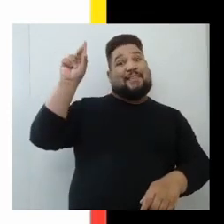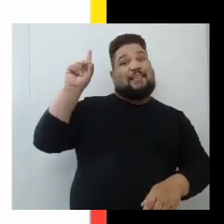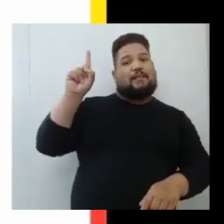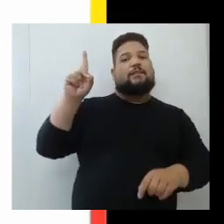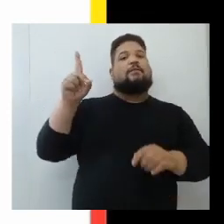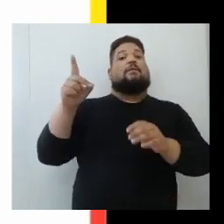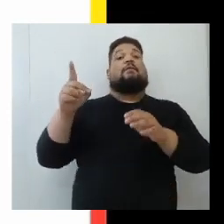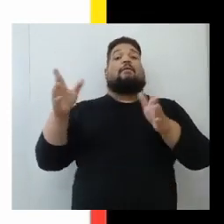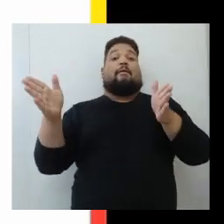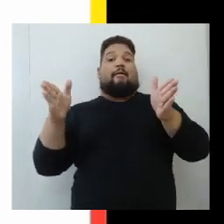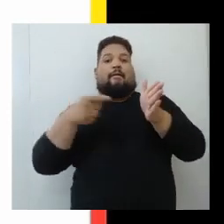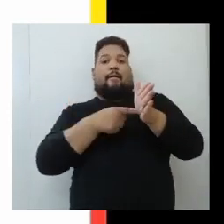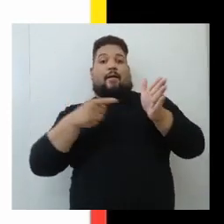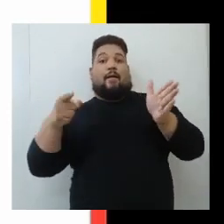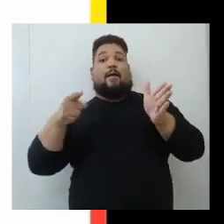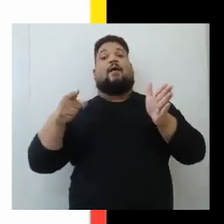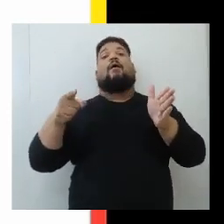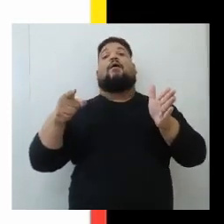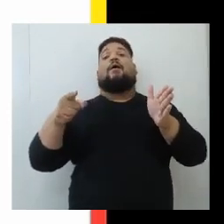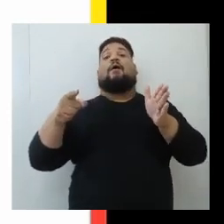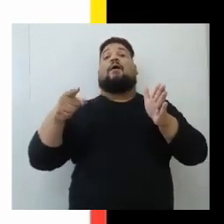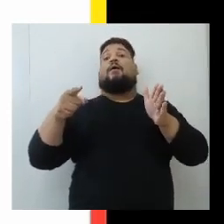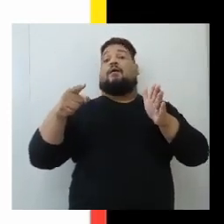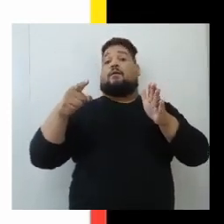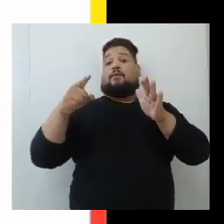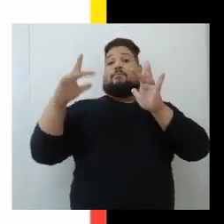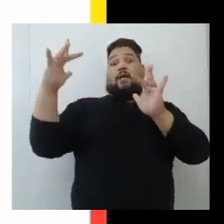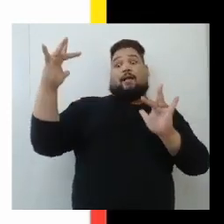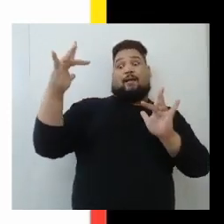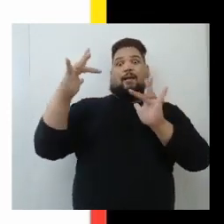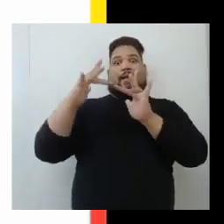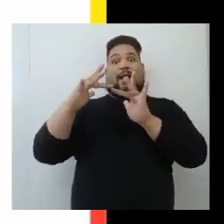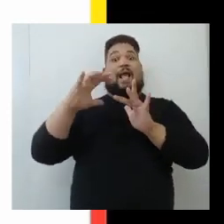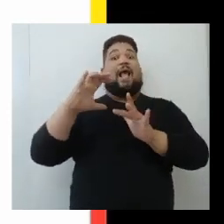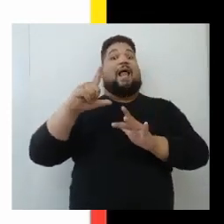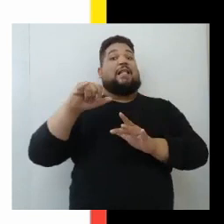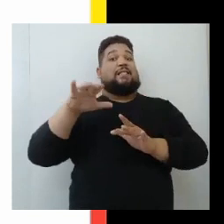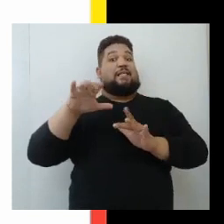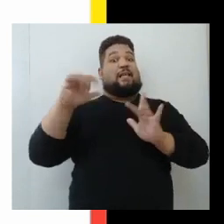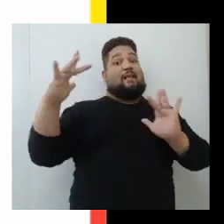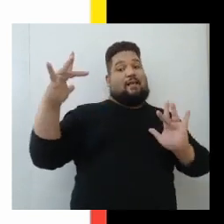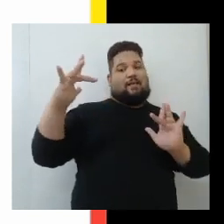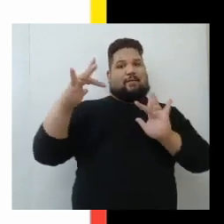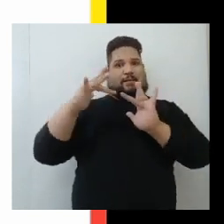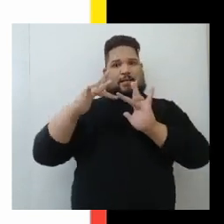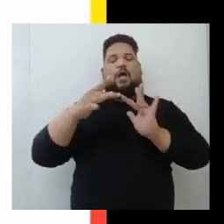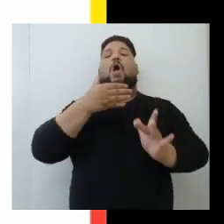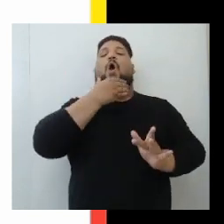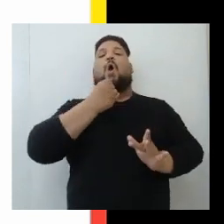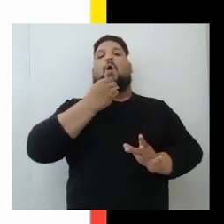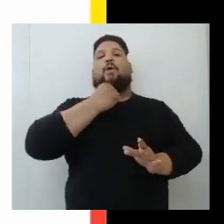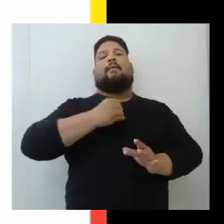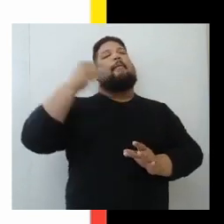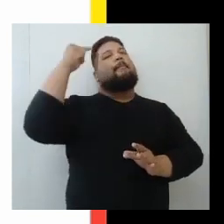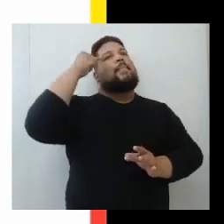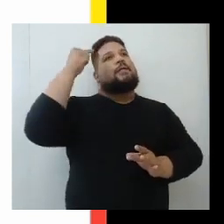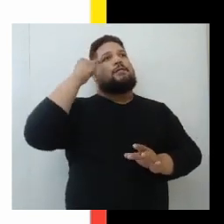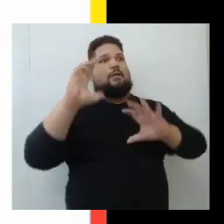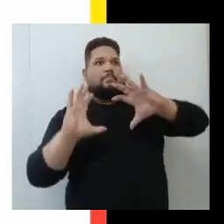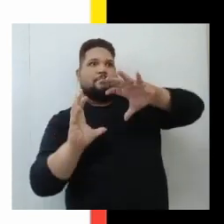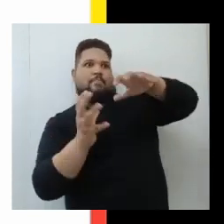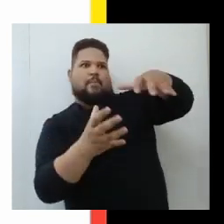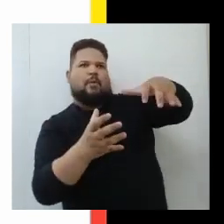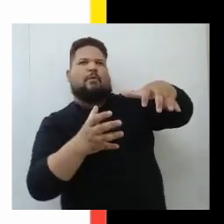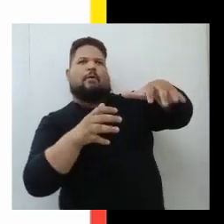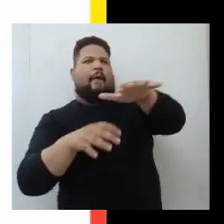antes do surgimento da própria filosofia, o homem buscava explicar o mundo e os seus acontecimentos, assim como o